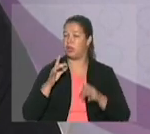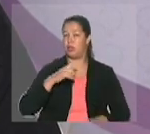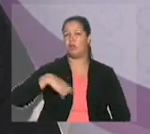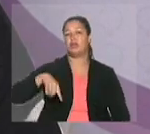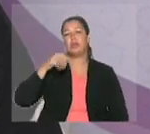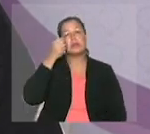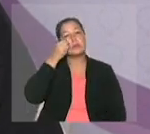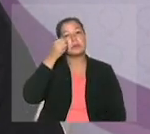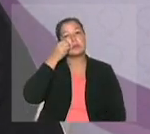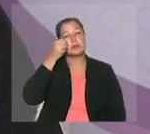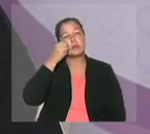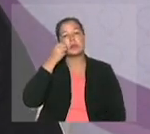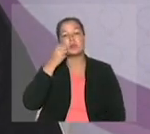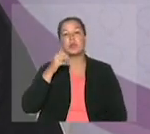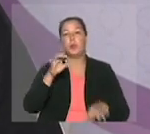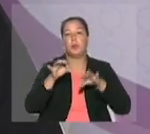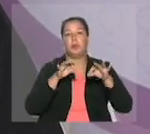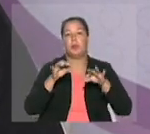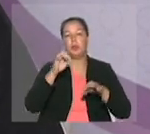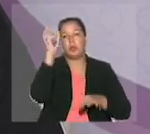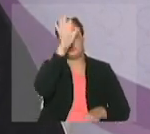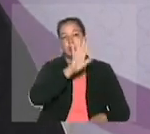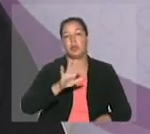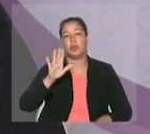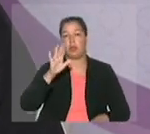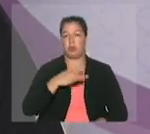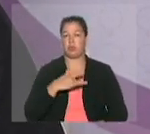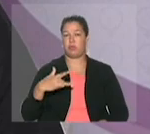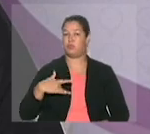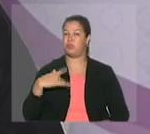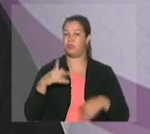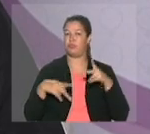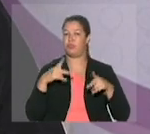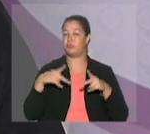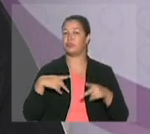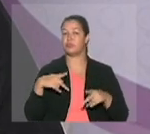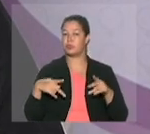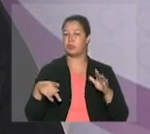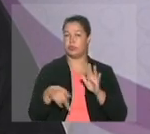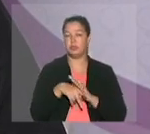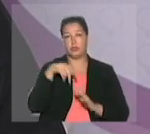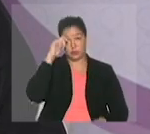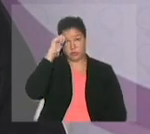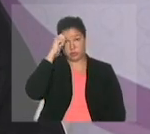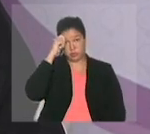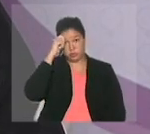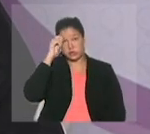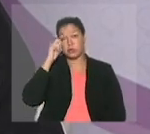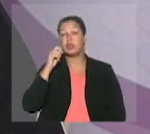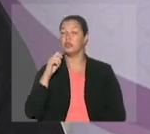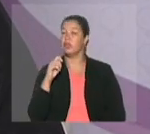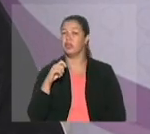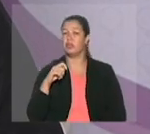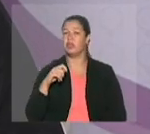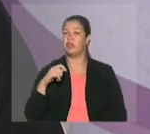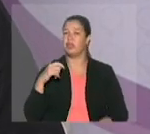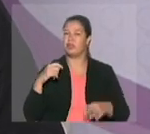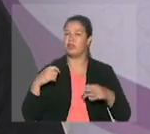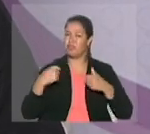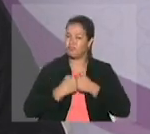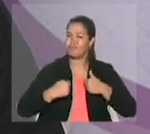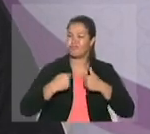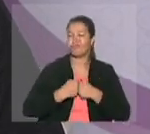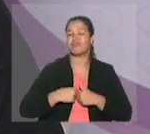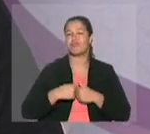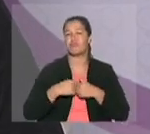através do Plano Nacional de Saúde da População Negra, que foi montado depois de muito debate, de muita